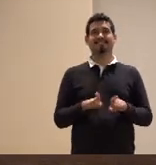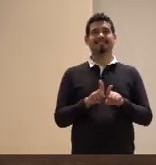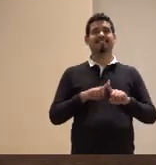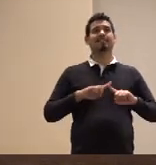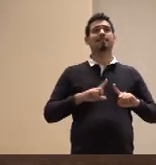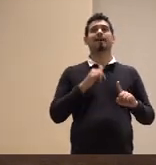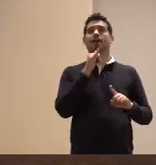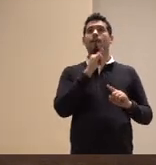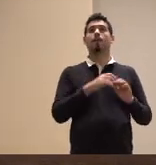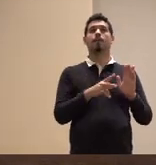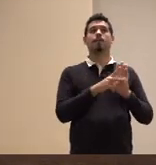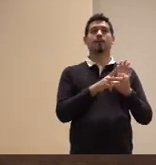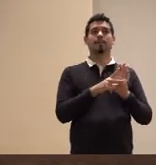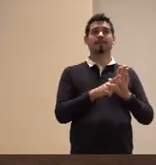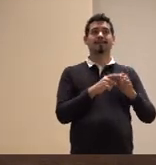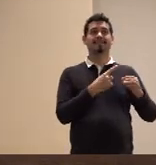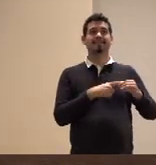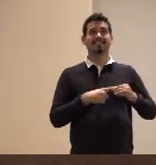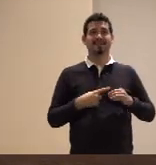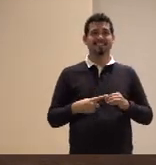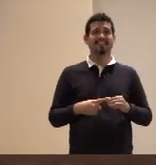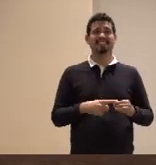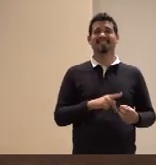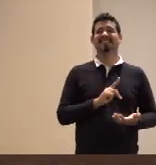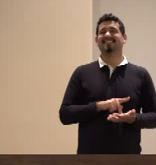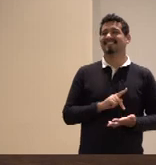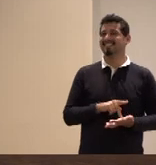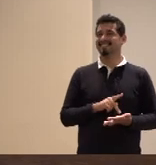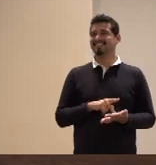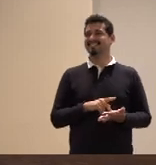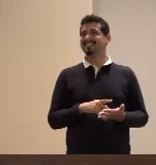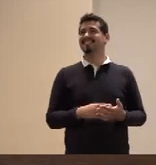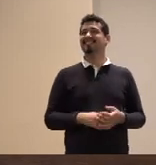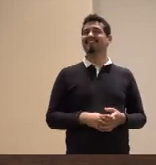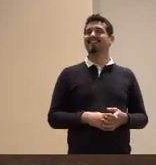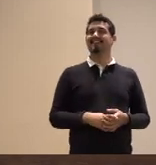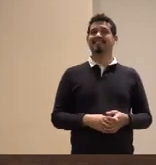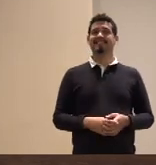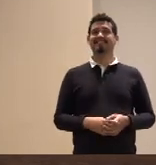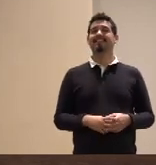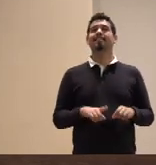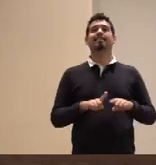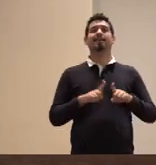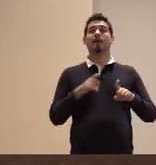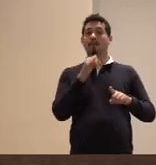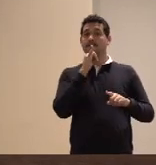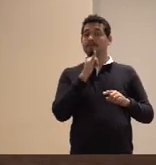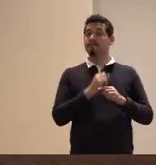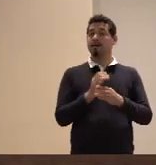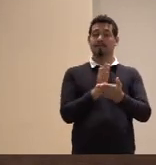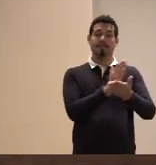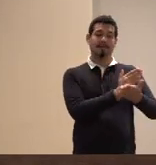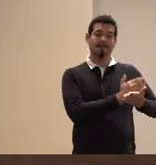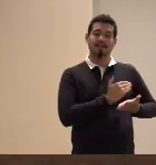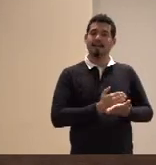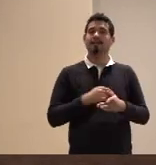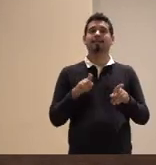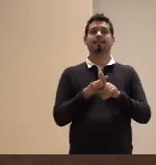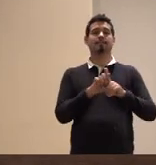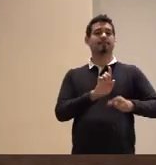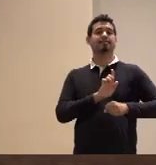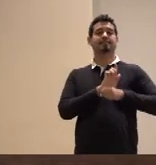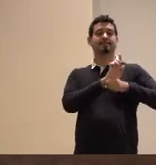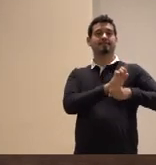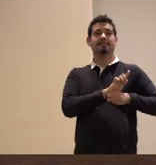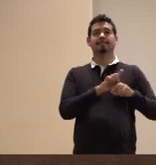dos próprios municípios em que eles dividem as despesas e eles gerenciam,